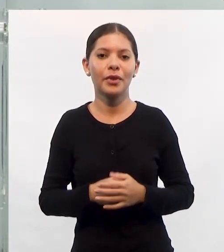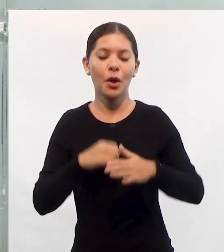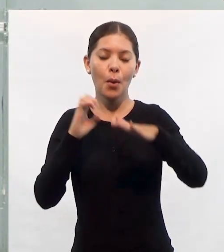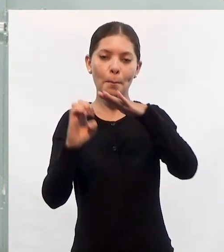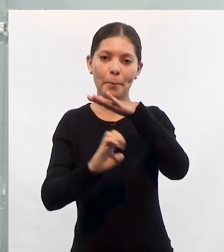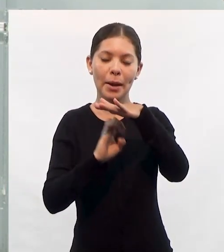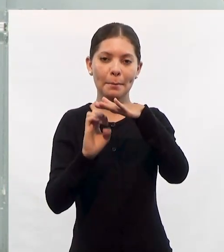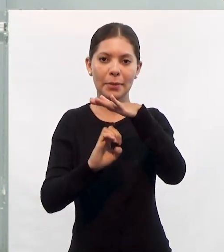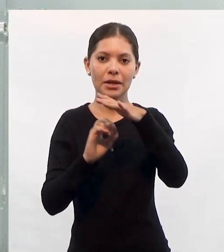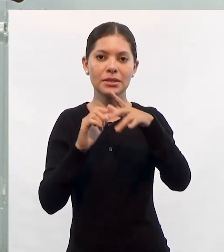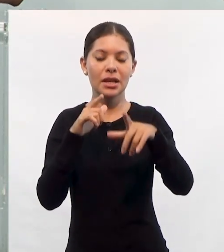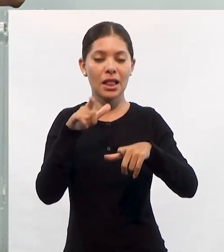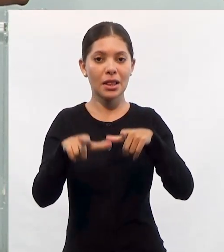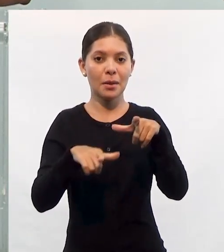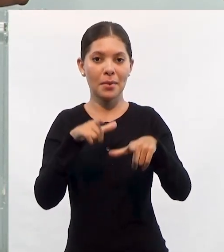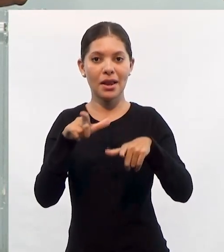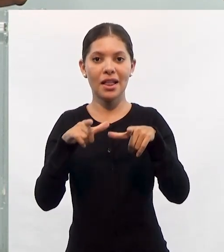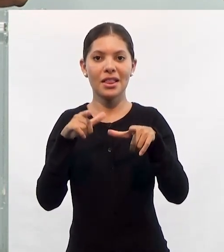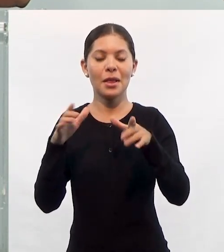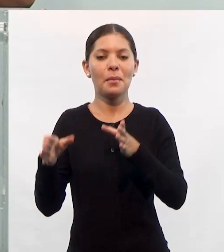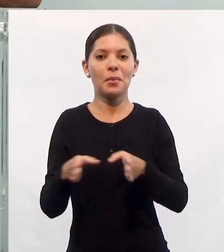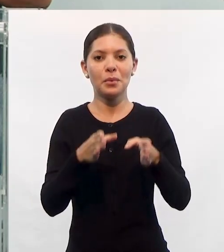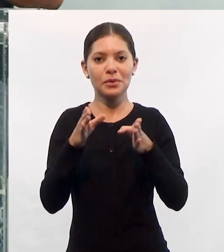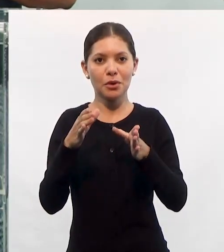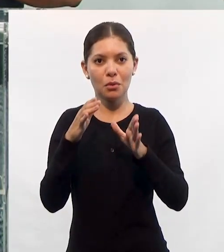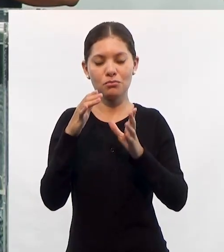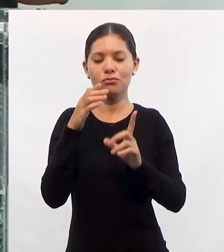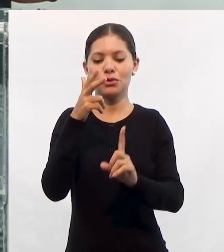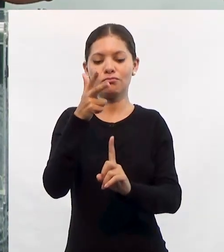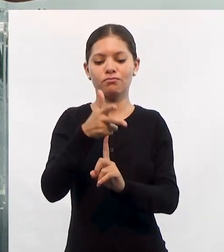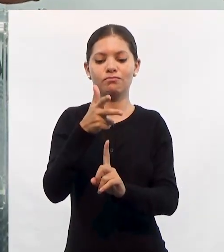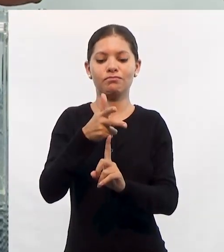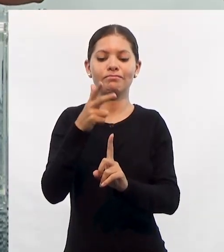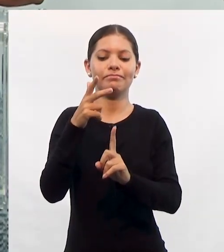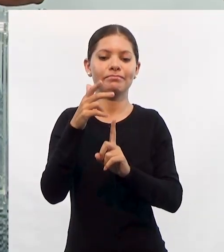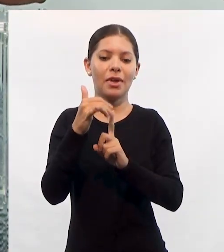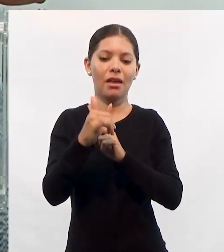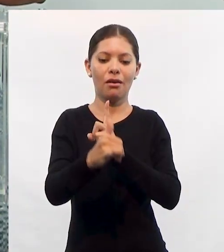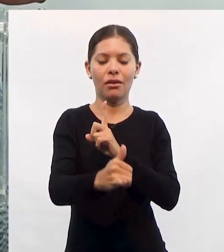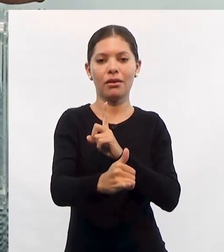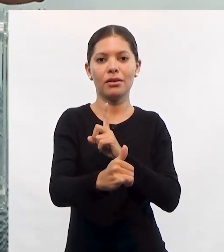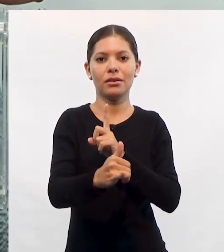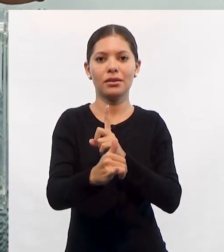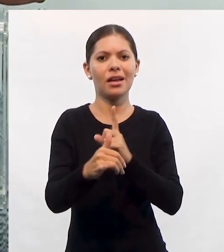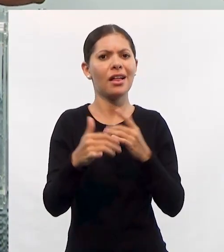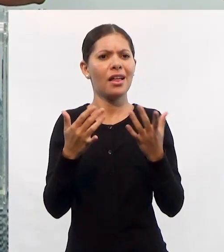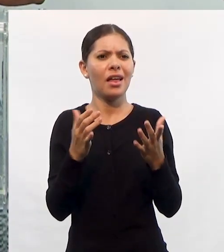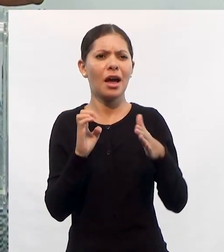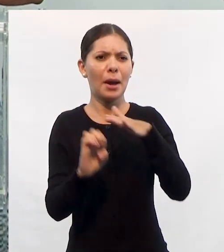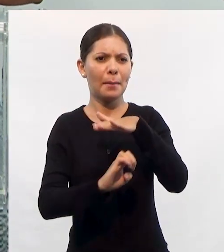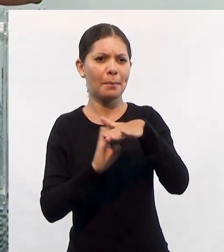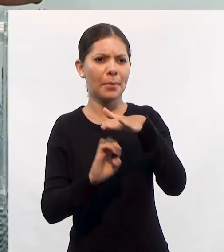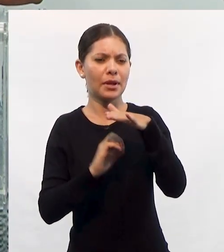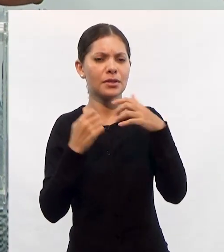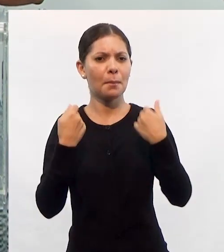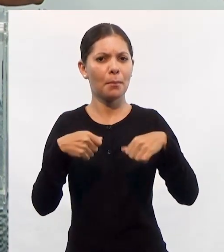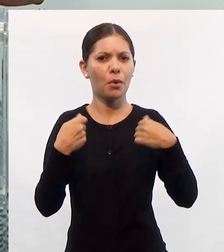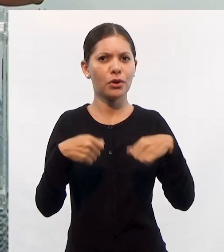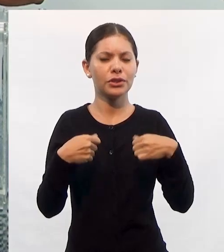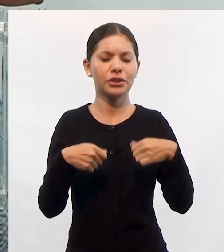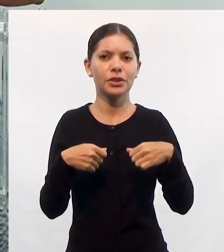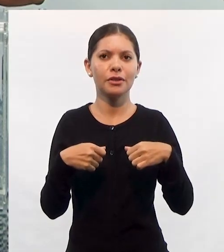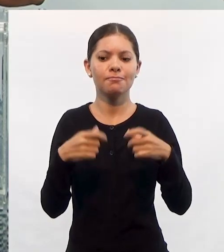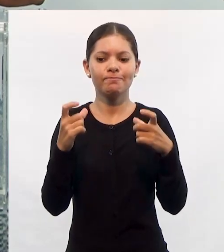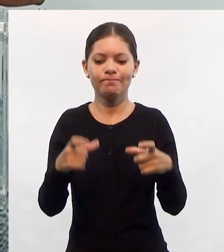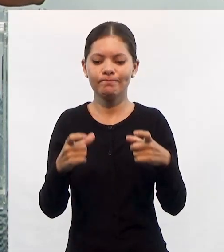Uma empresa quer trabalhar na produção de energia eólica. Será que essa empresa poderia ser instalada,